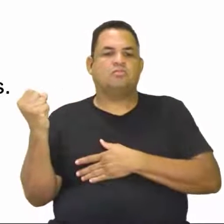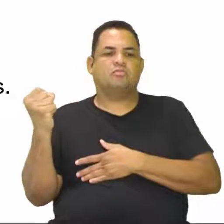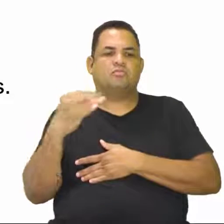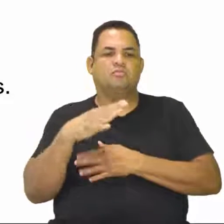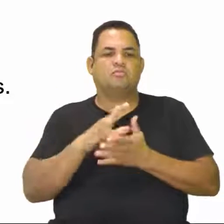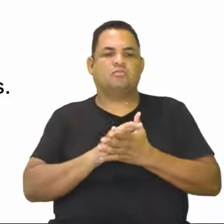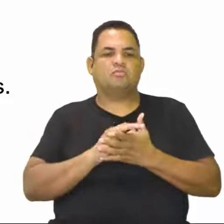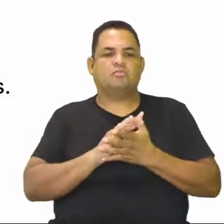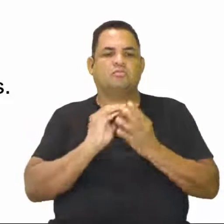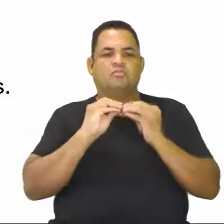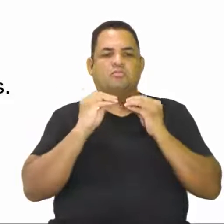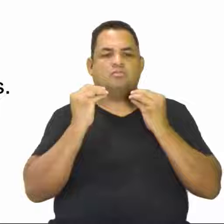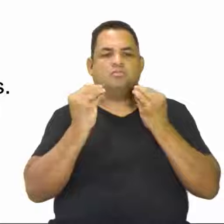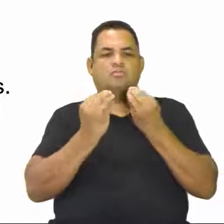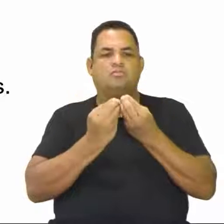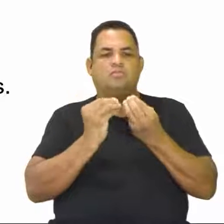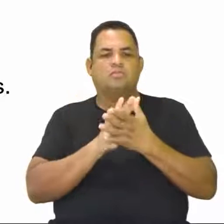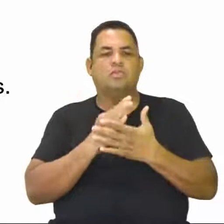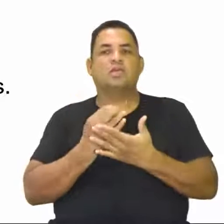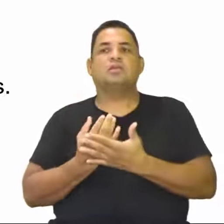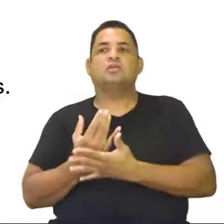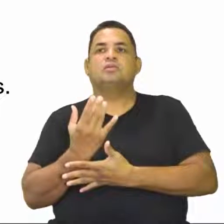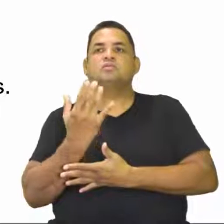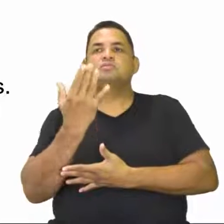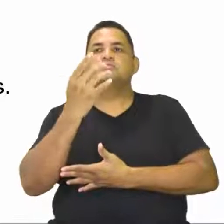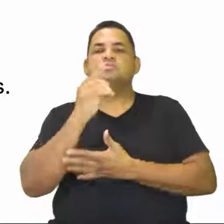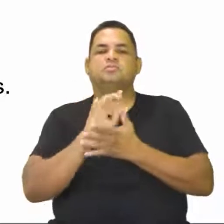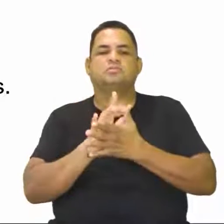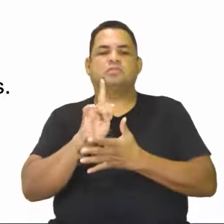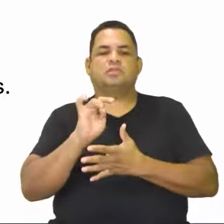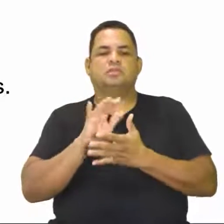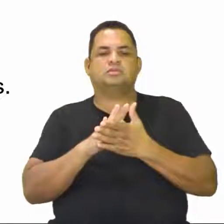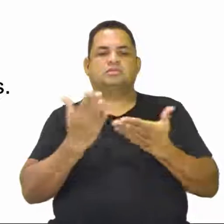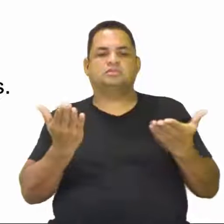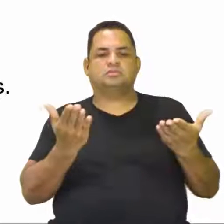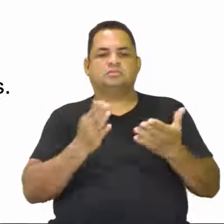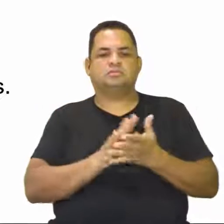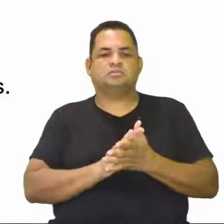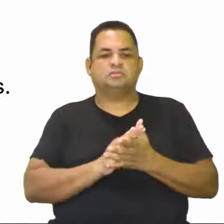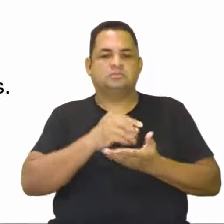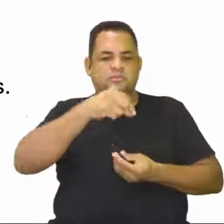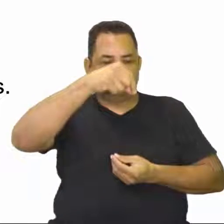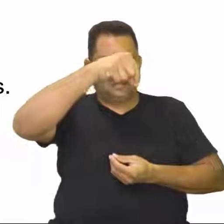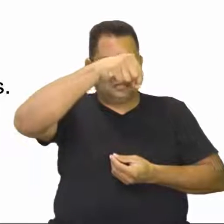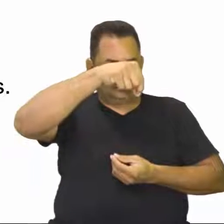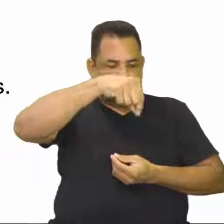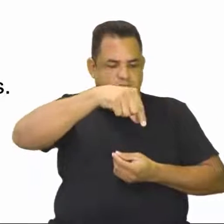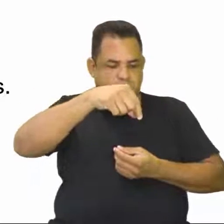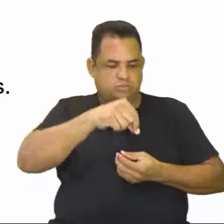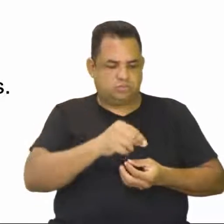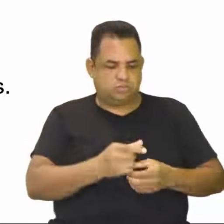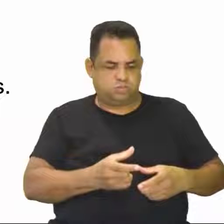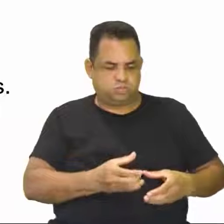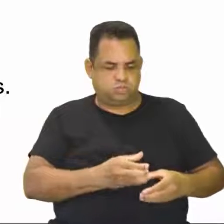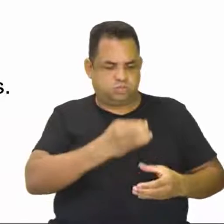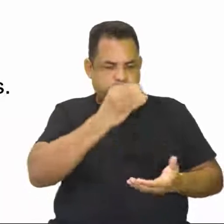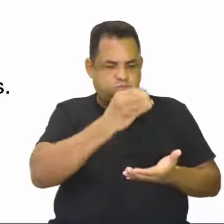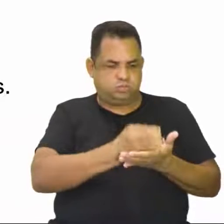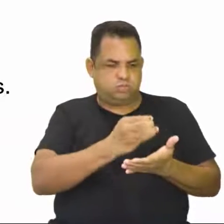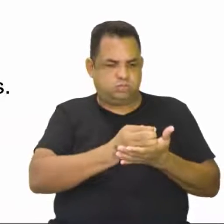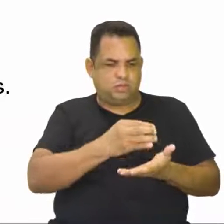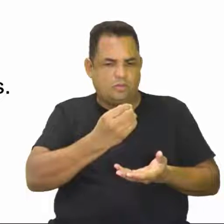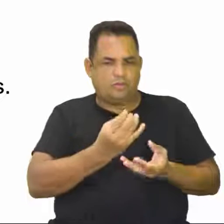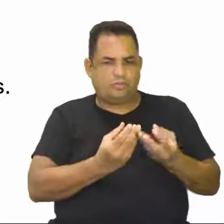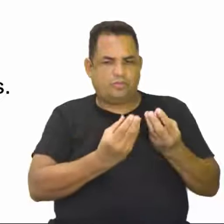substâncias. E a liberação de gás. E aí a gente conhece aqui como exemplo o comprimido efervescente